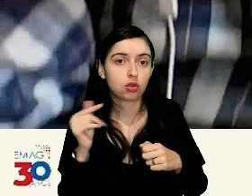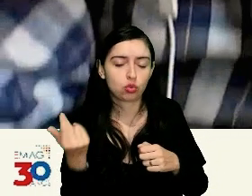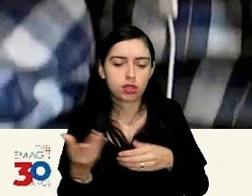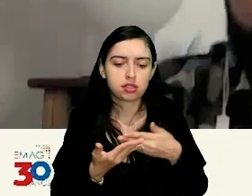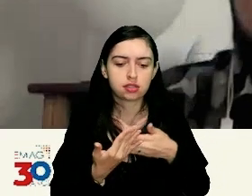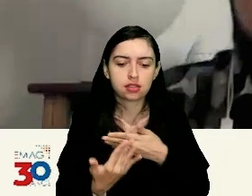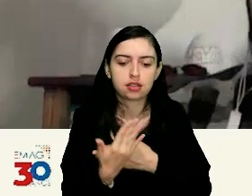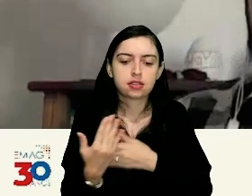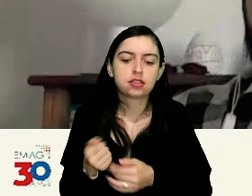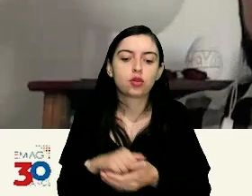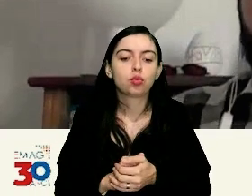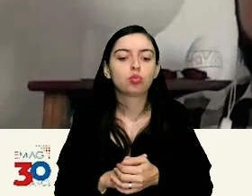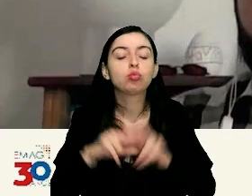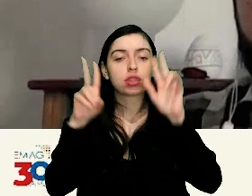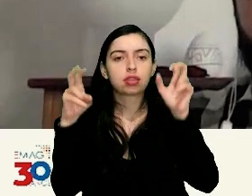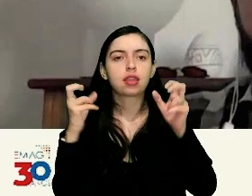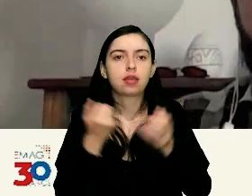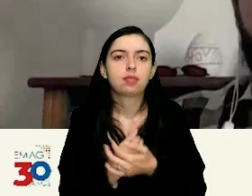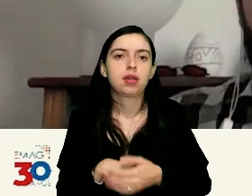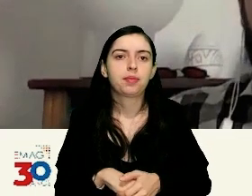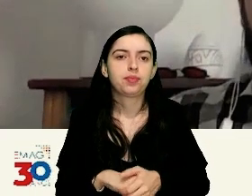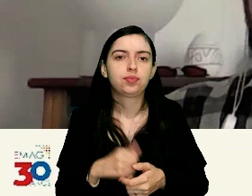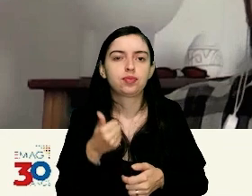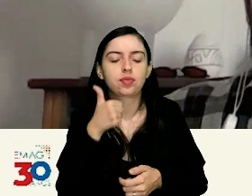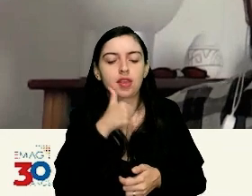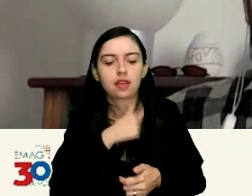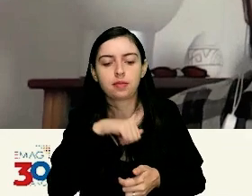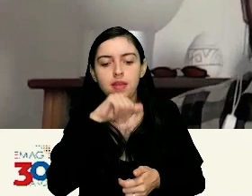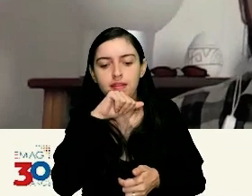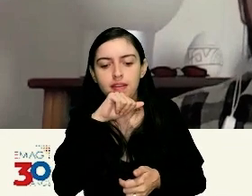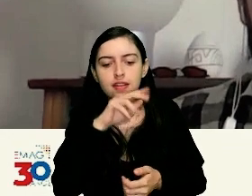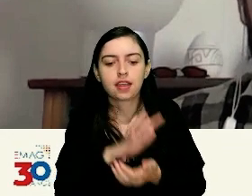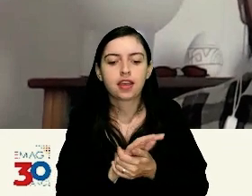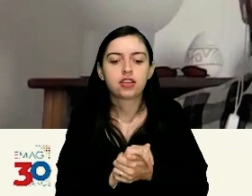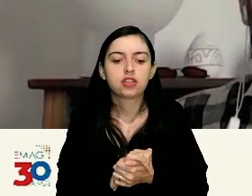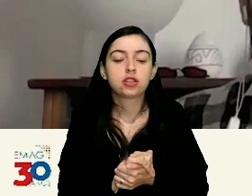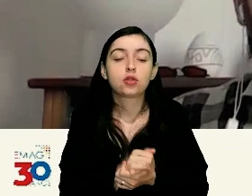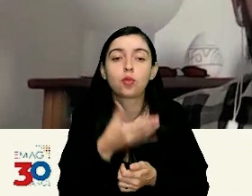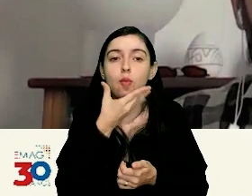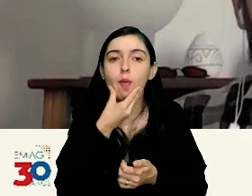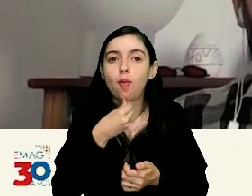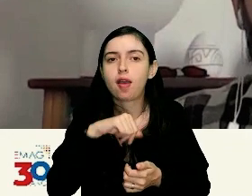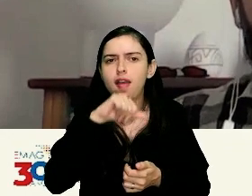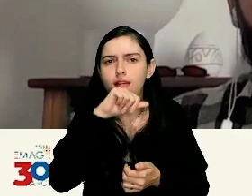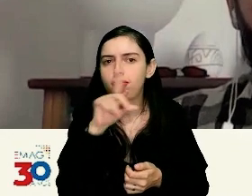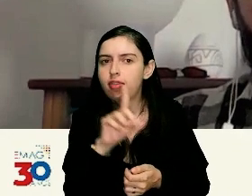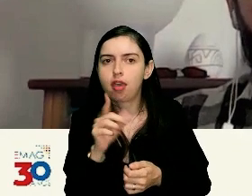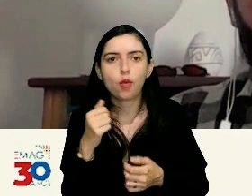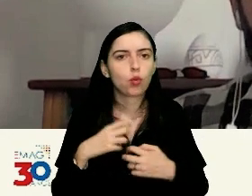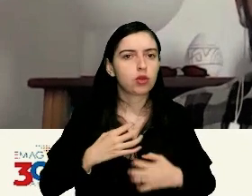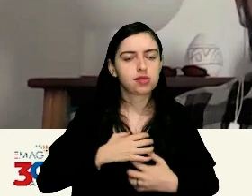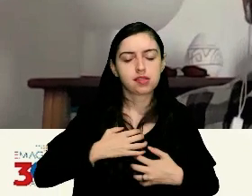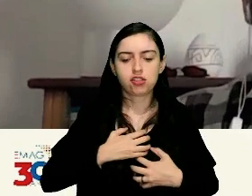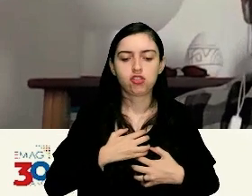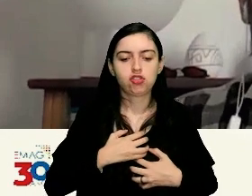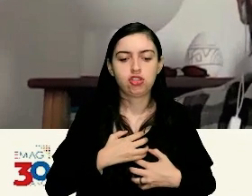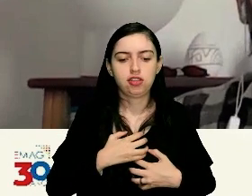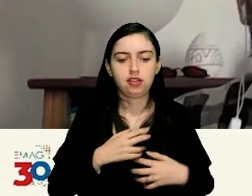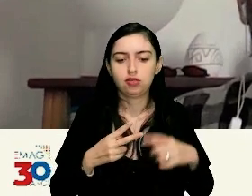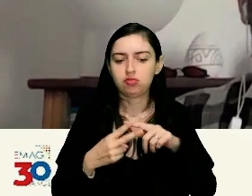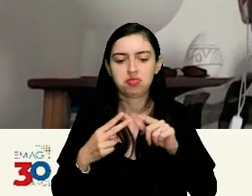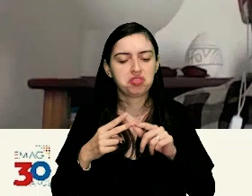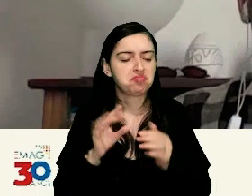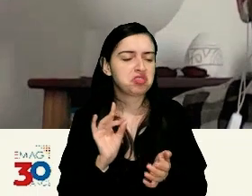esse, né? Da maternidade como instintiva, e da paternidade como não instintiva. enquanto, na verdade, nenhuma das duas são instintivas, as duas